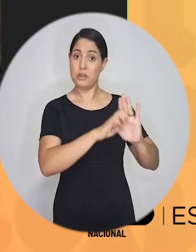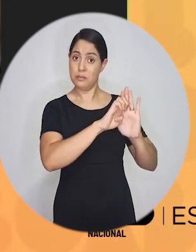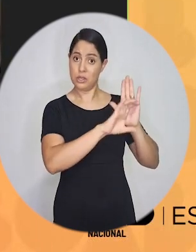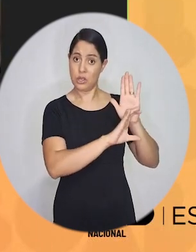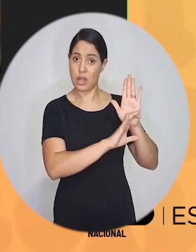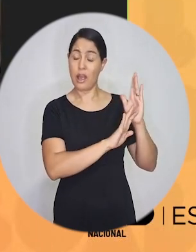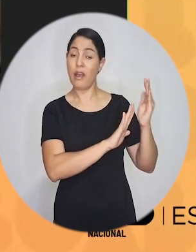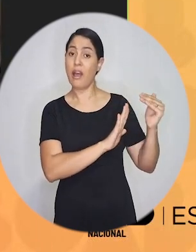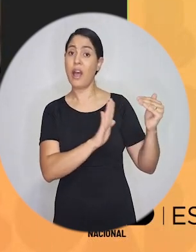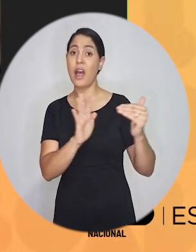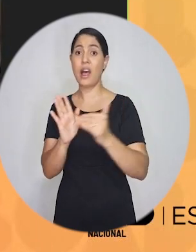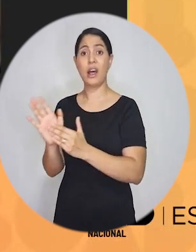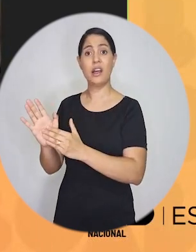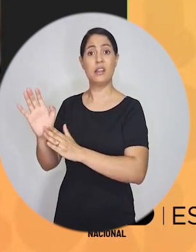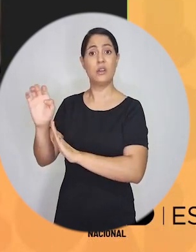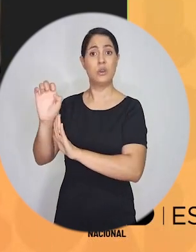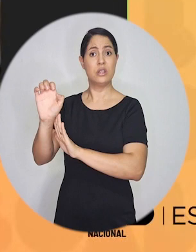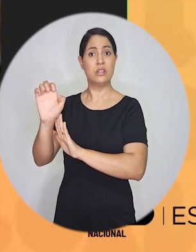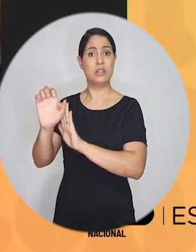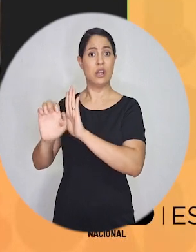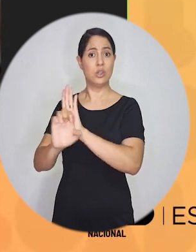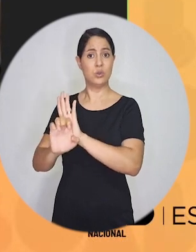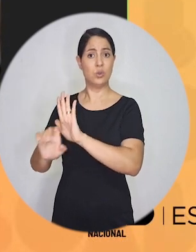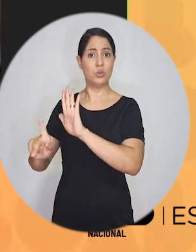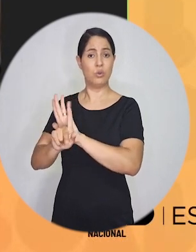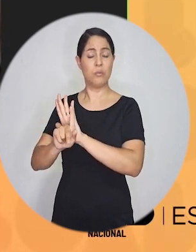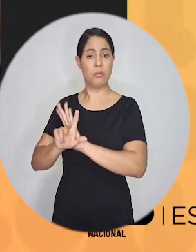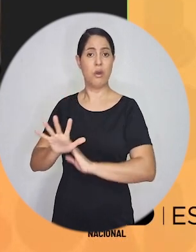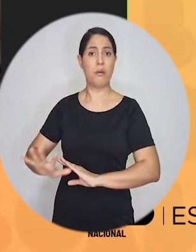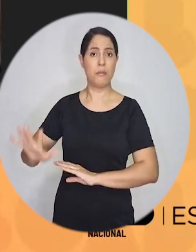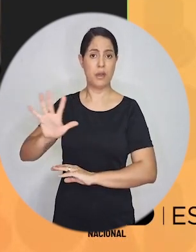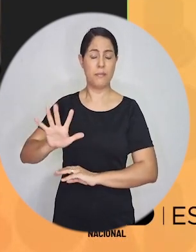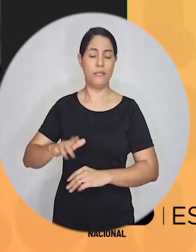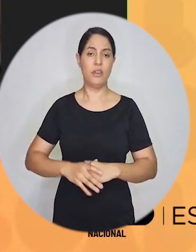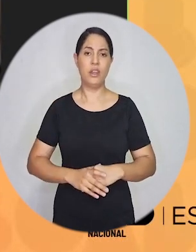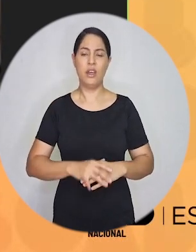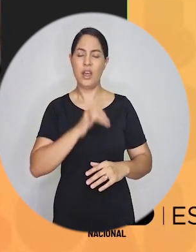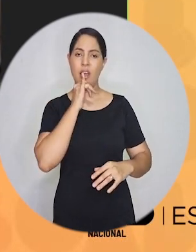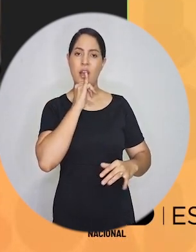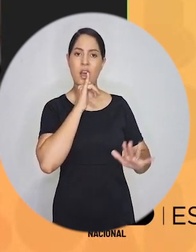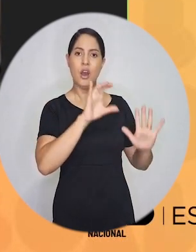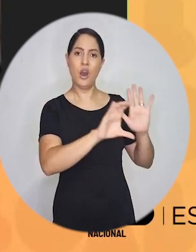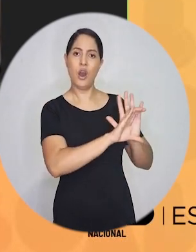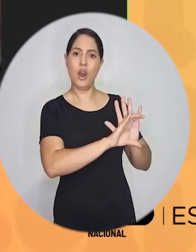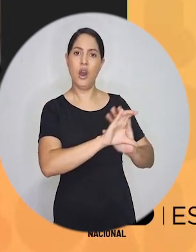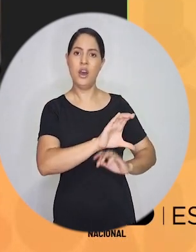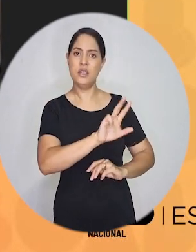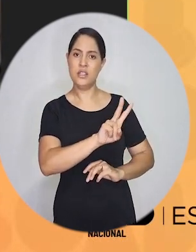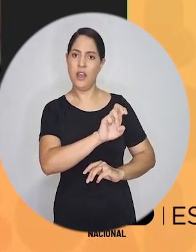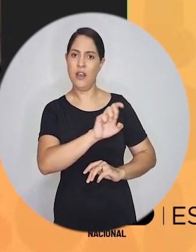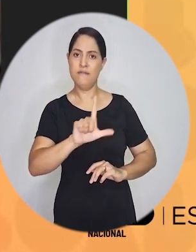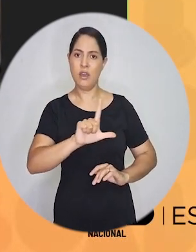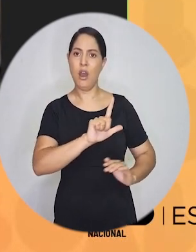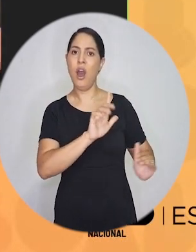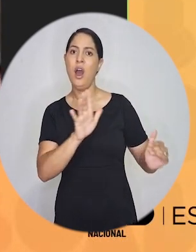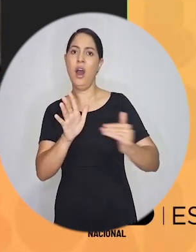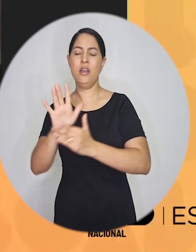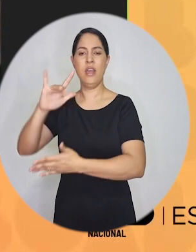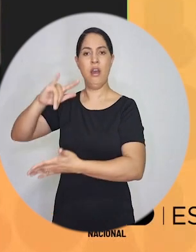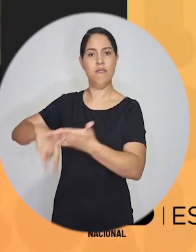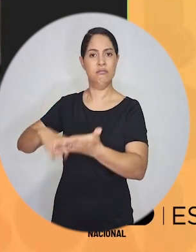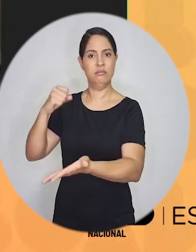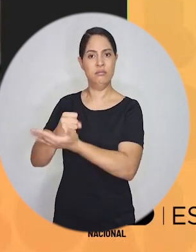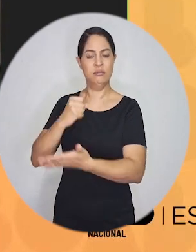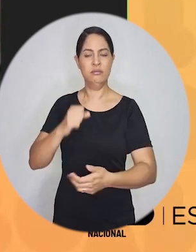proposta de emenda constitucional até o estatuto de uma associação, desde um código de processo civil até um